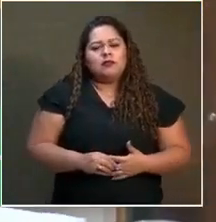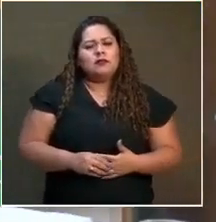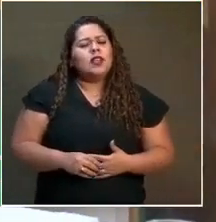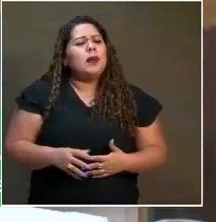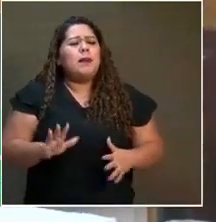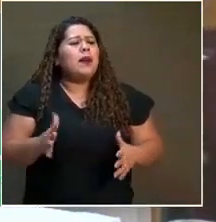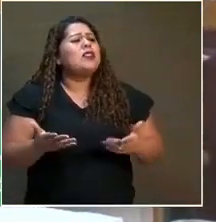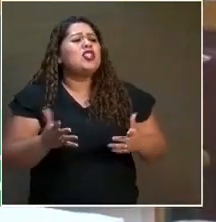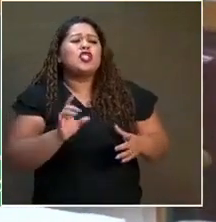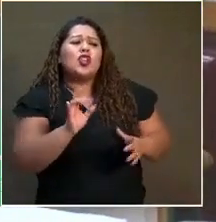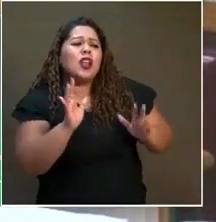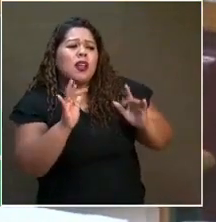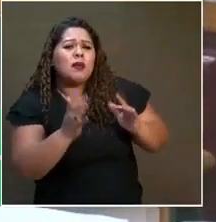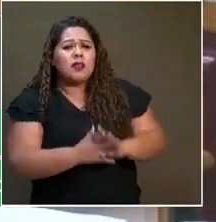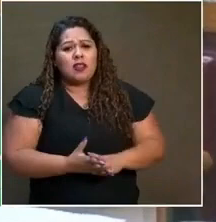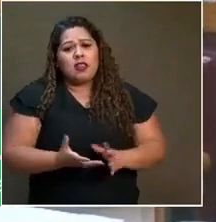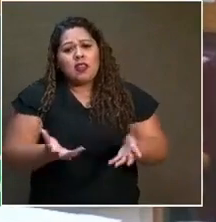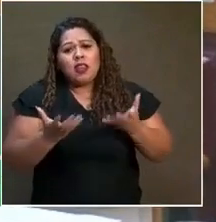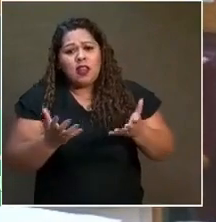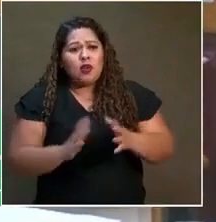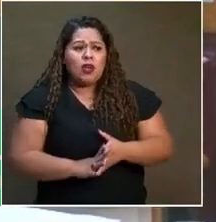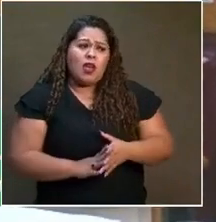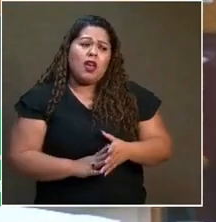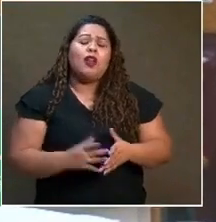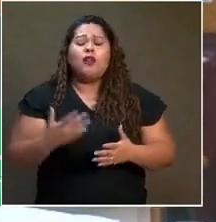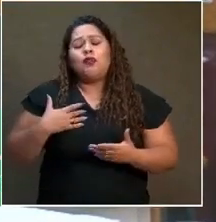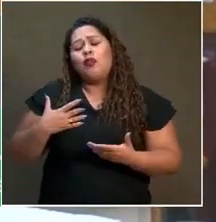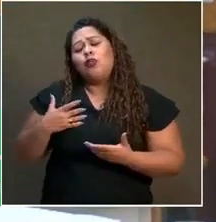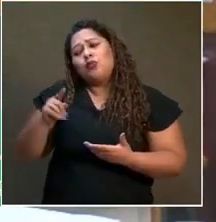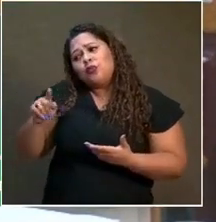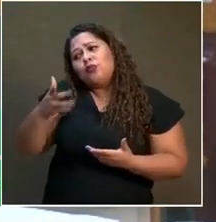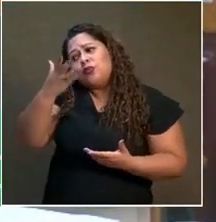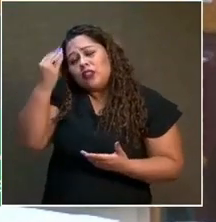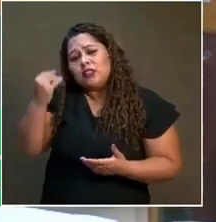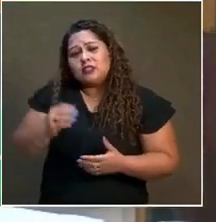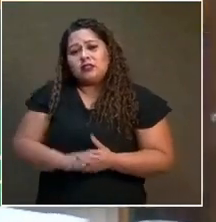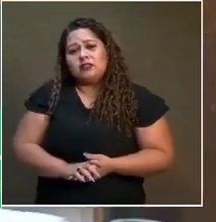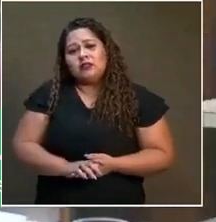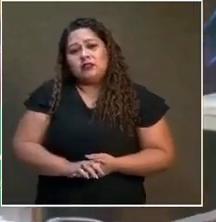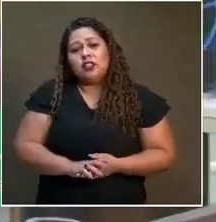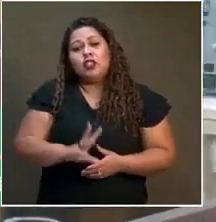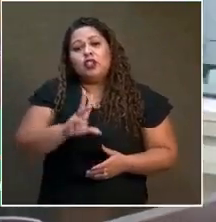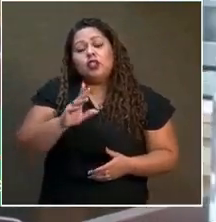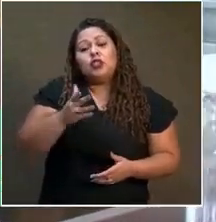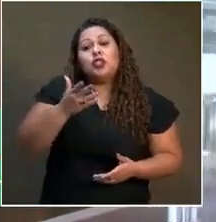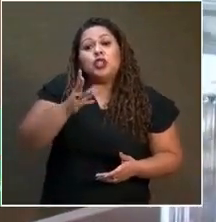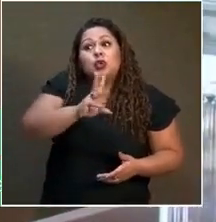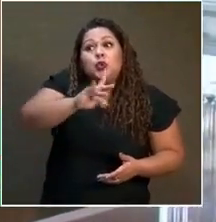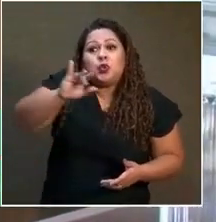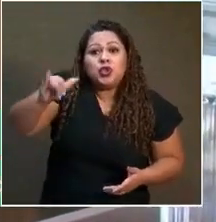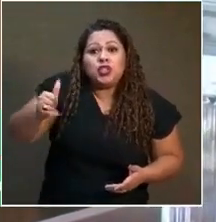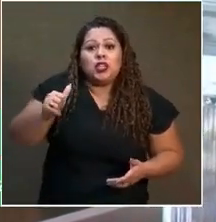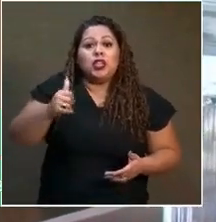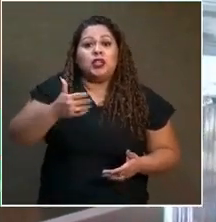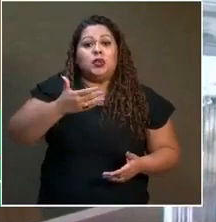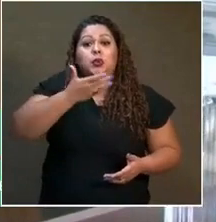bom, eu quero. Eu vou fazer tu esquecer ele. E ele está no sol quente, no dia dos pais. No dia dos